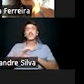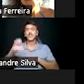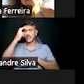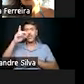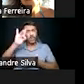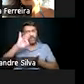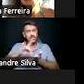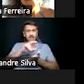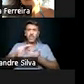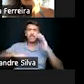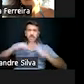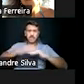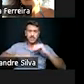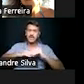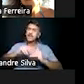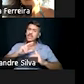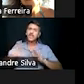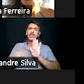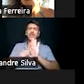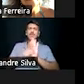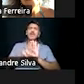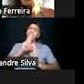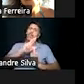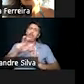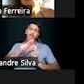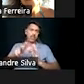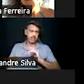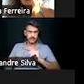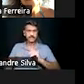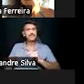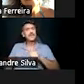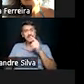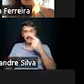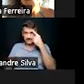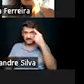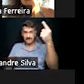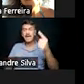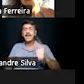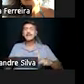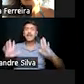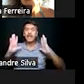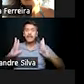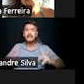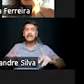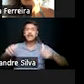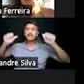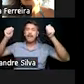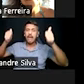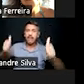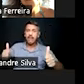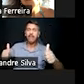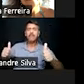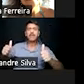na prática, nem pela legislação brasileira. E esta ideia da santificação, ela tem